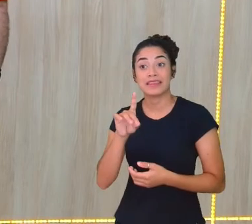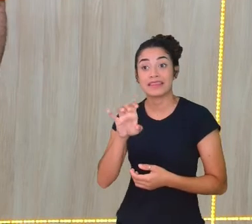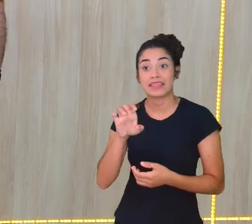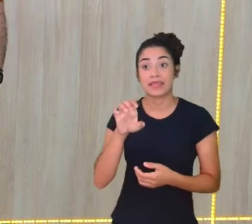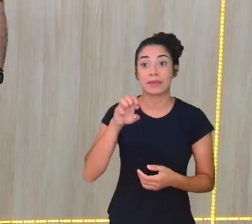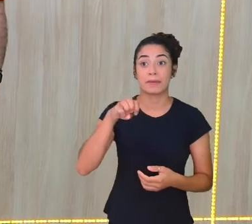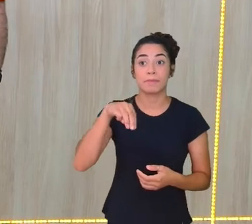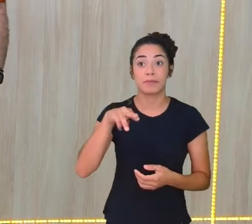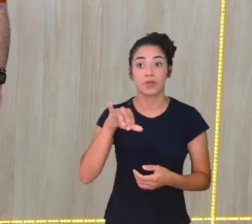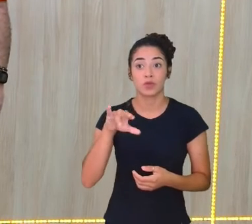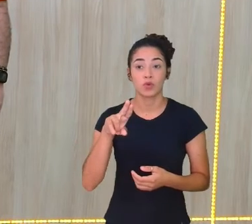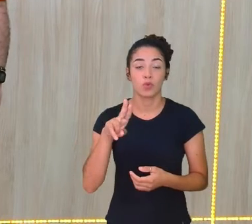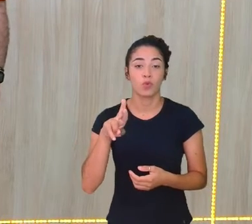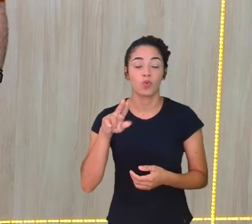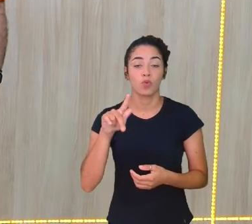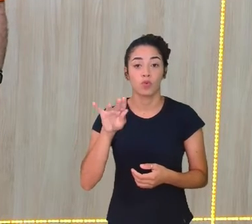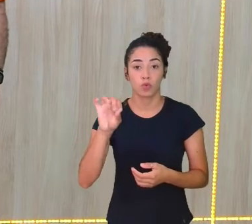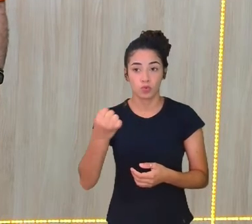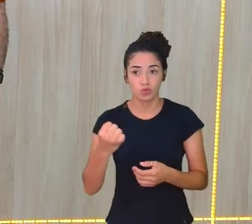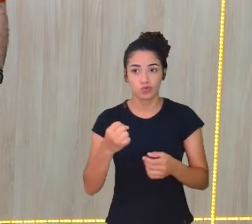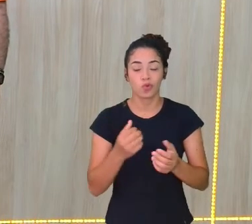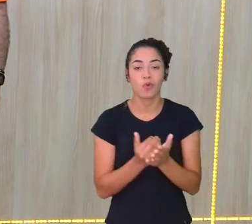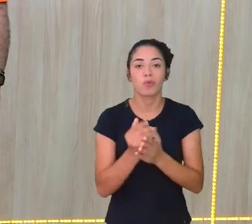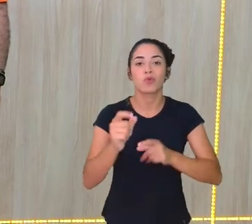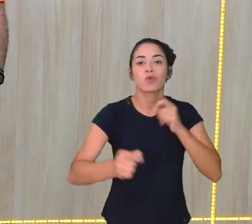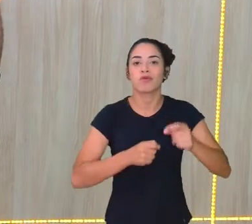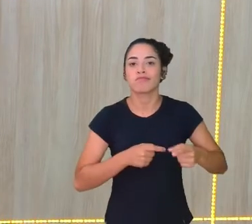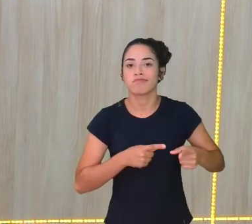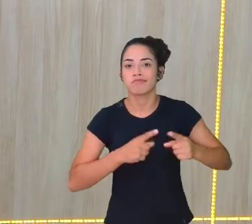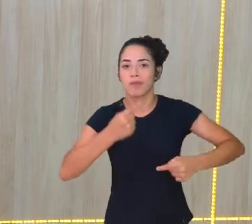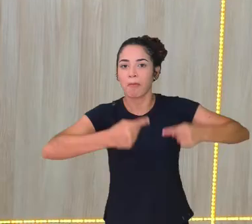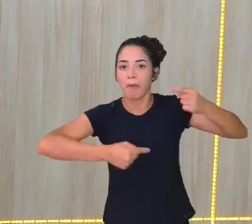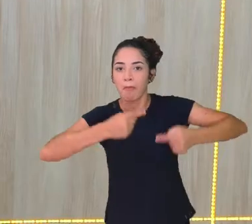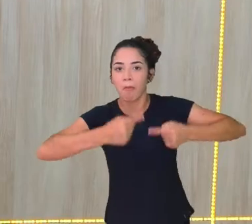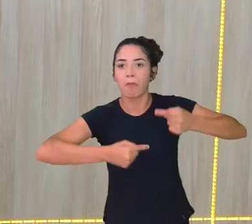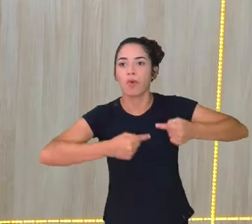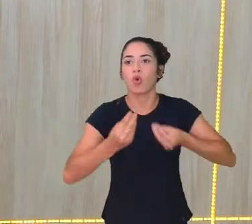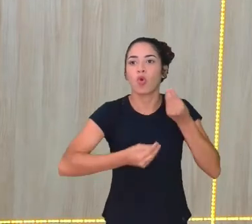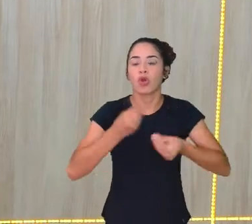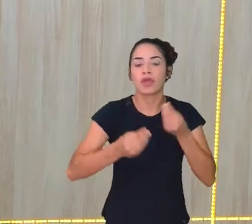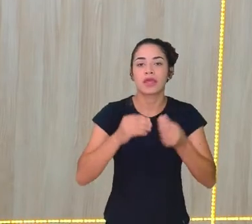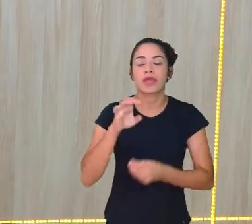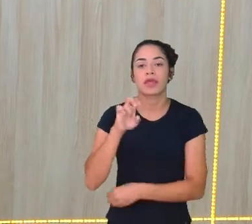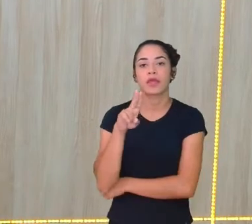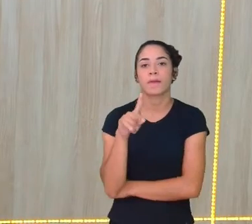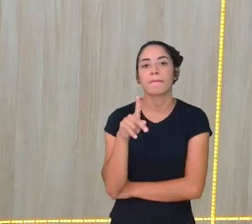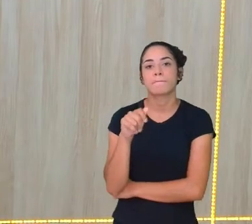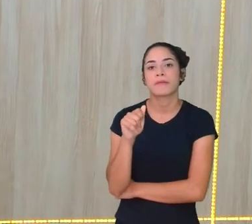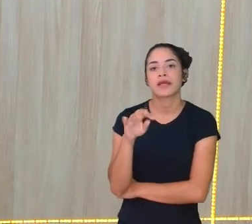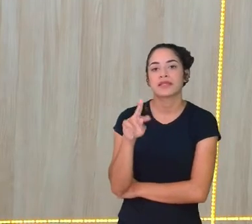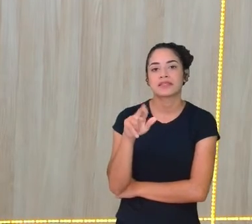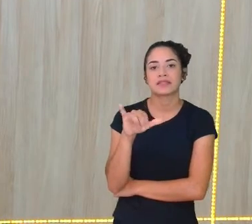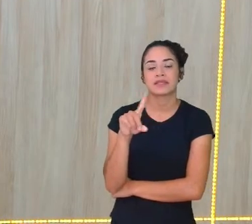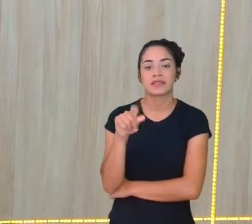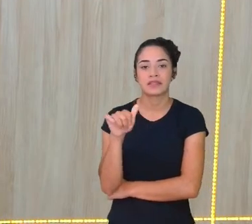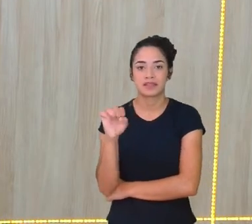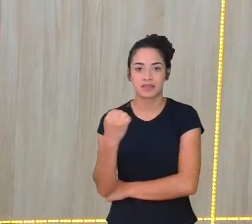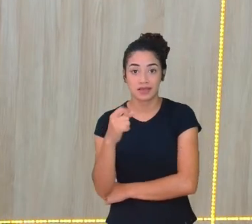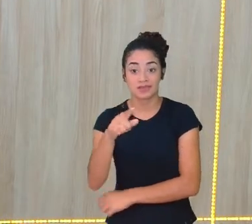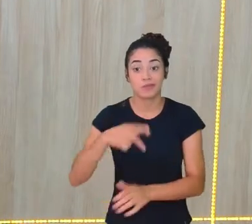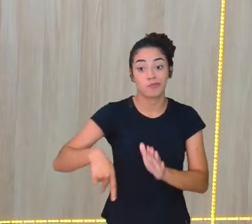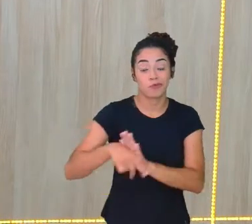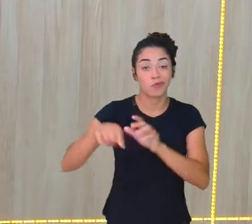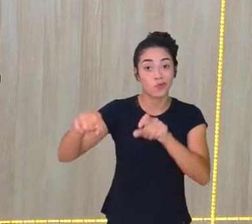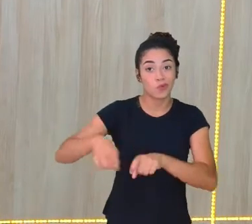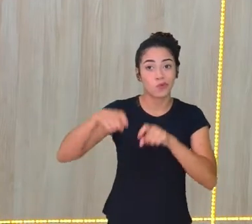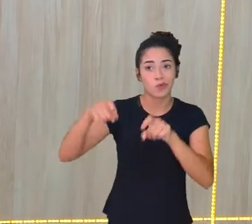começam a rivalizar com os eupátridas. Veja, os eupátridas eram a aristocracia rural. E quem